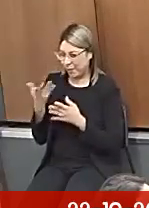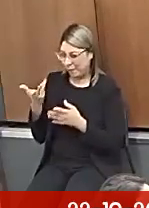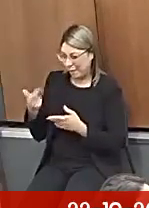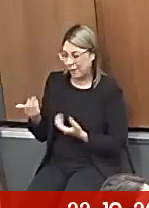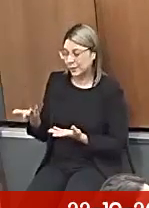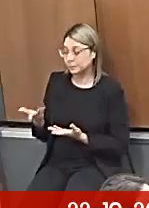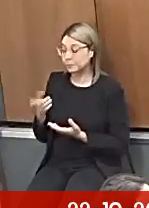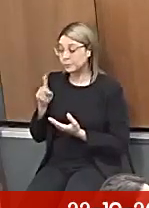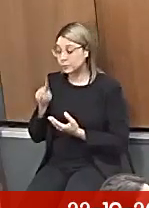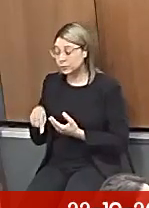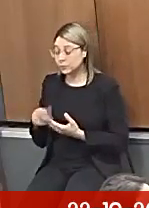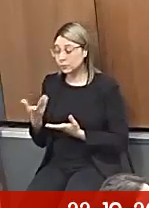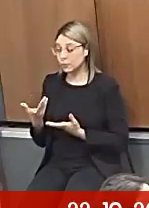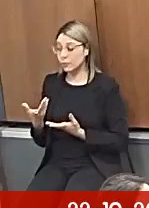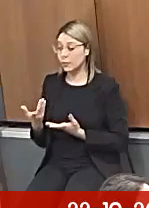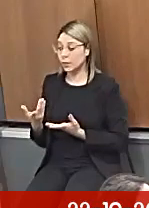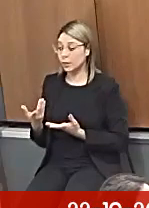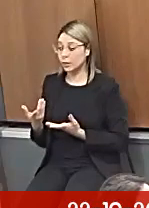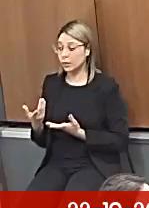cada vez mais